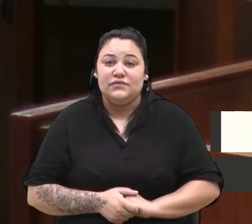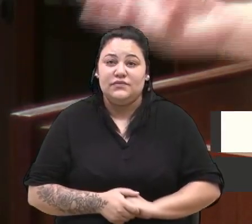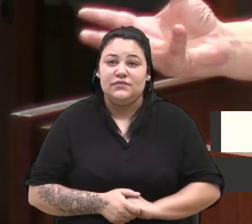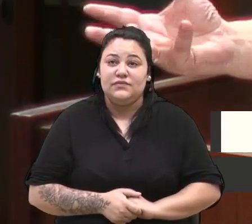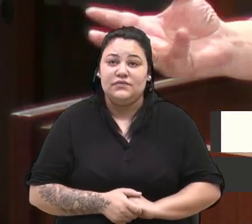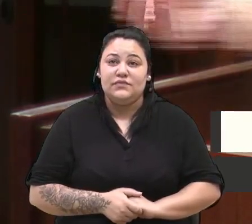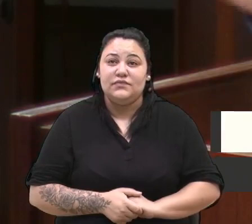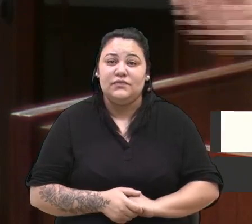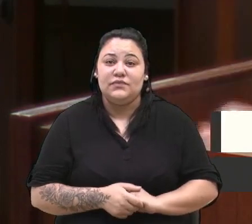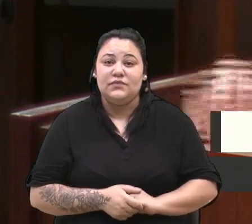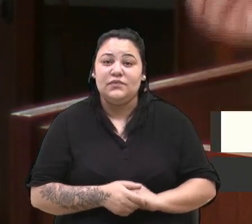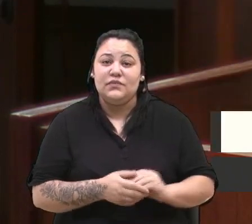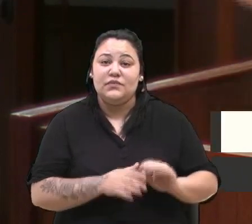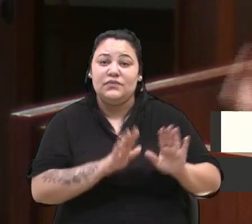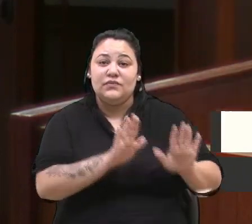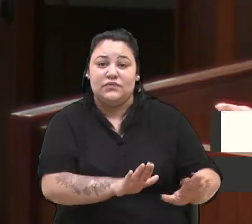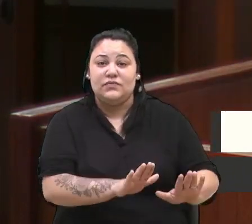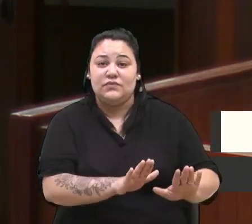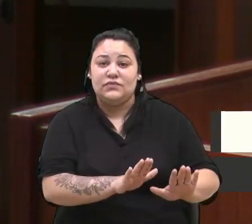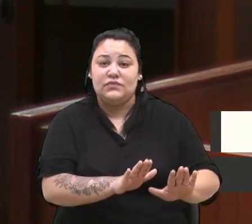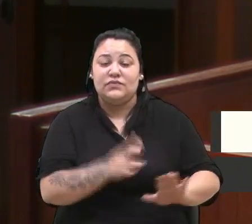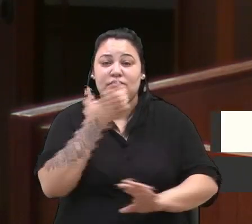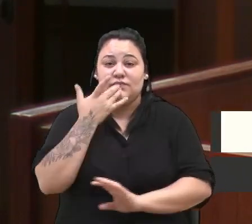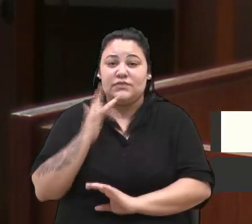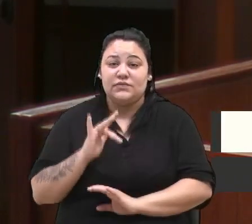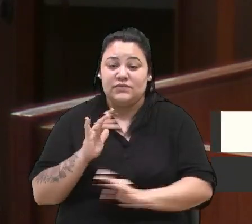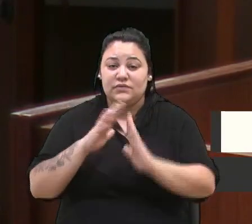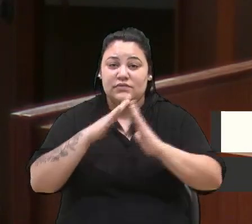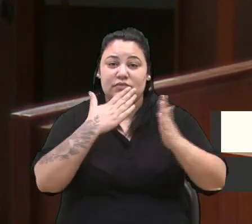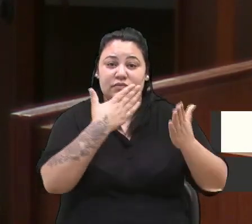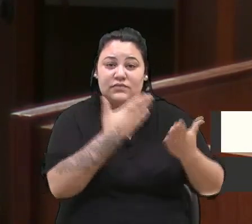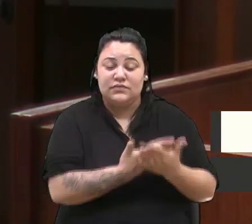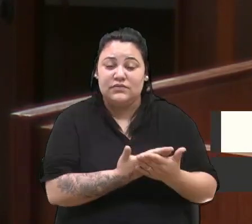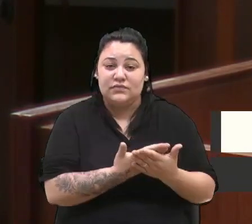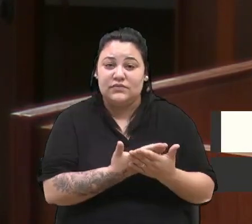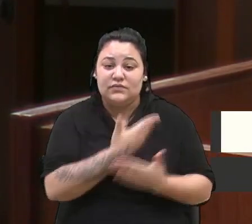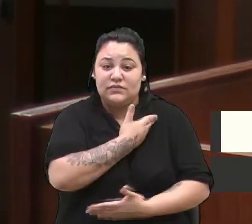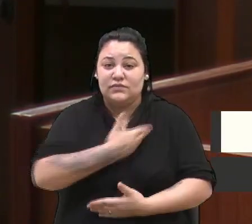sua criança na escola pública, ou conveniada, ou credenciada,